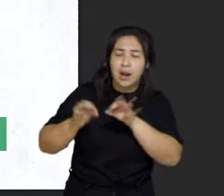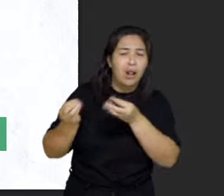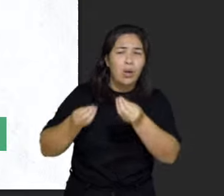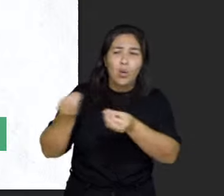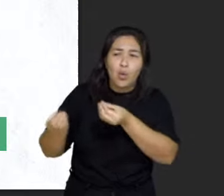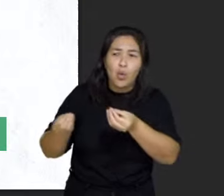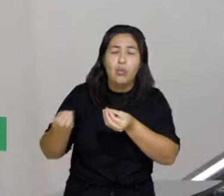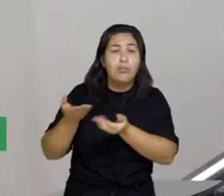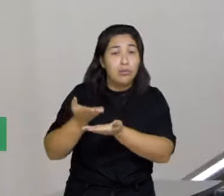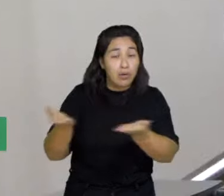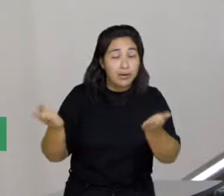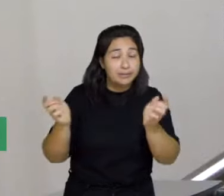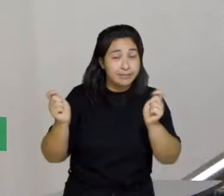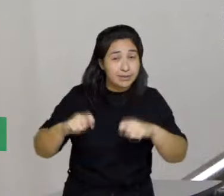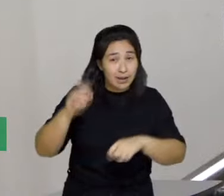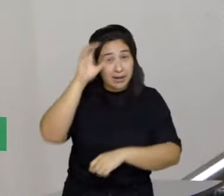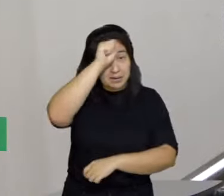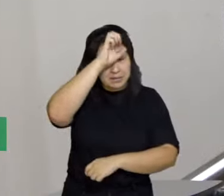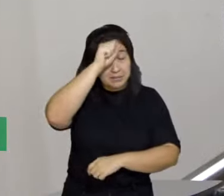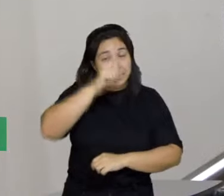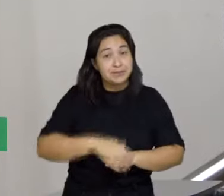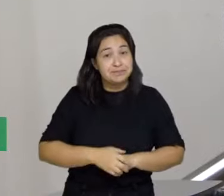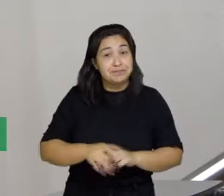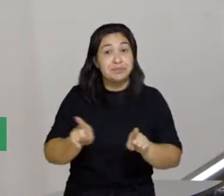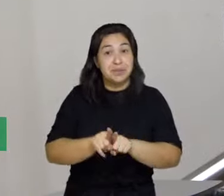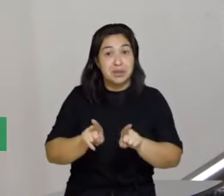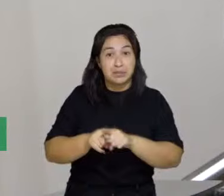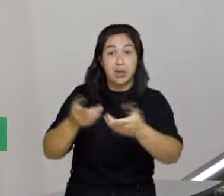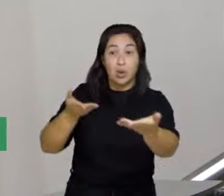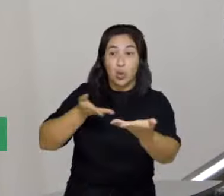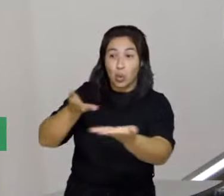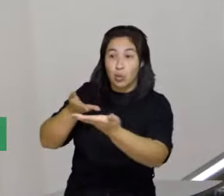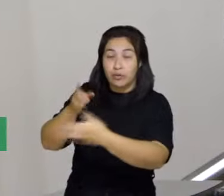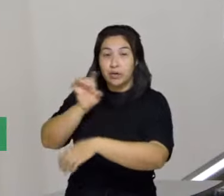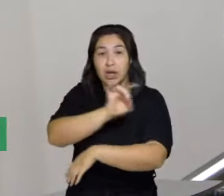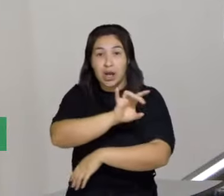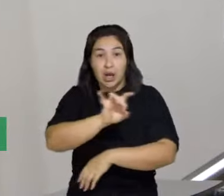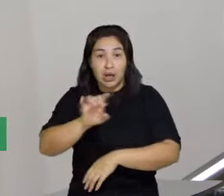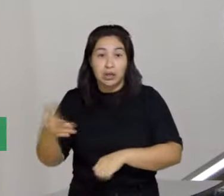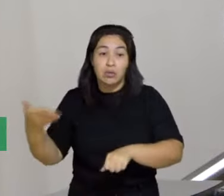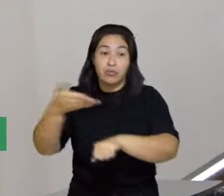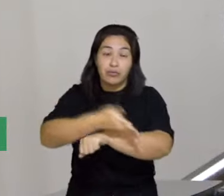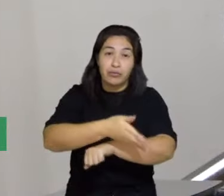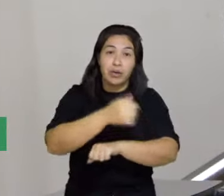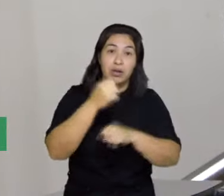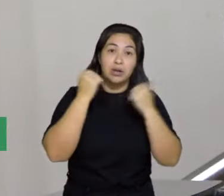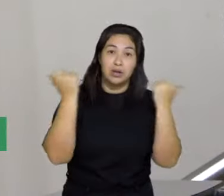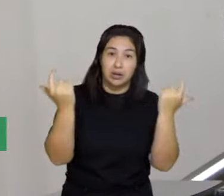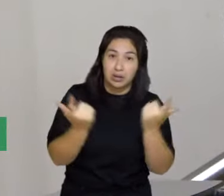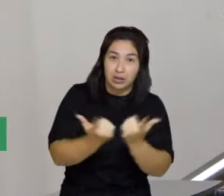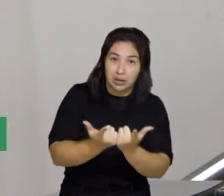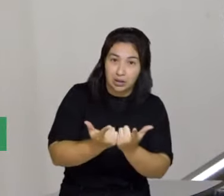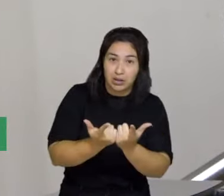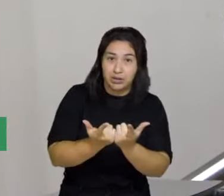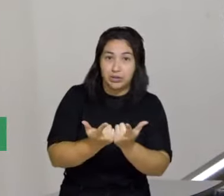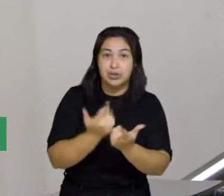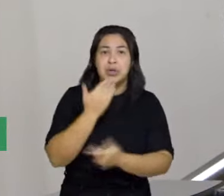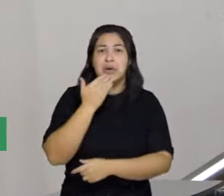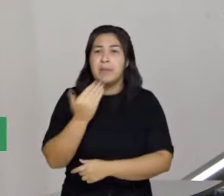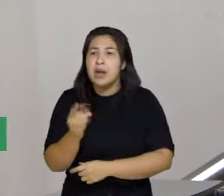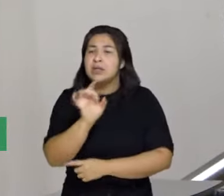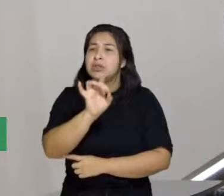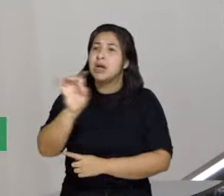cidadãos a trazerem diretamente ao Legislativo, se for o caso, as demandas e necessidades de cada comunidade